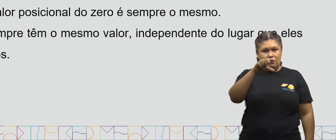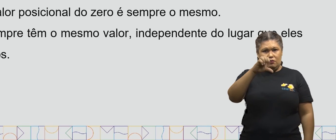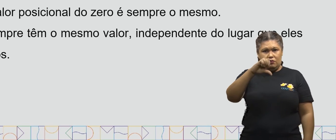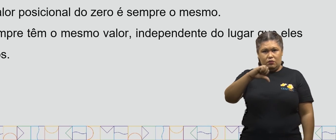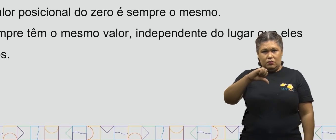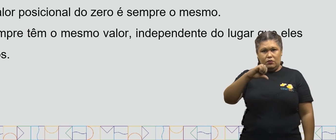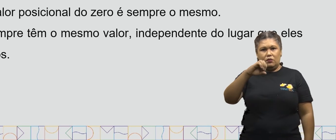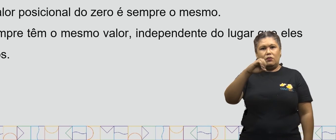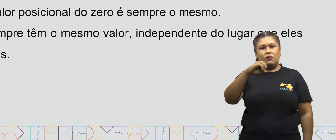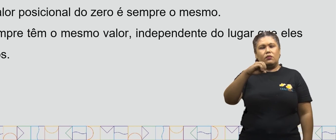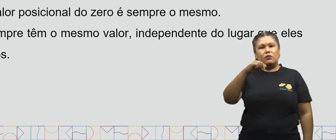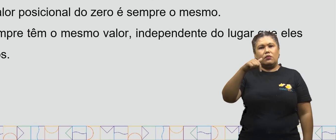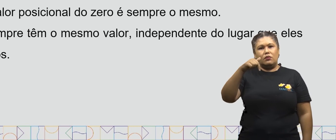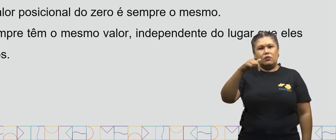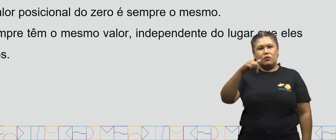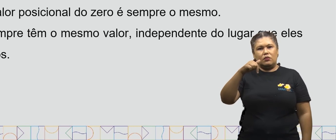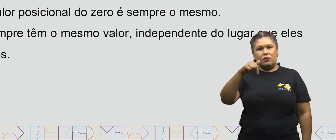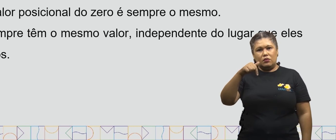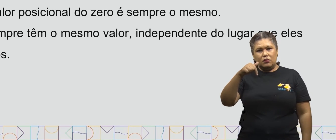0,97,